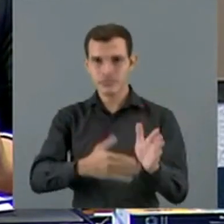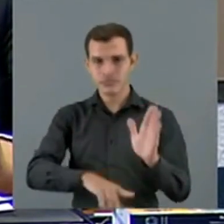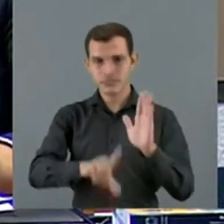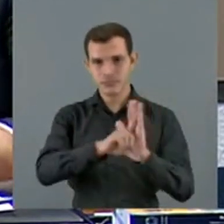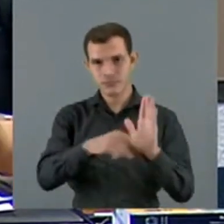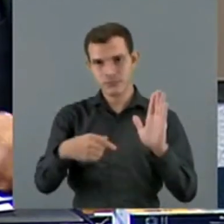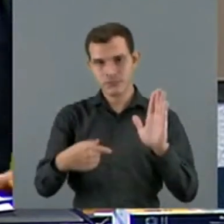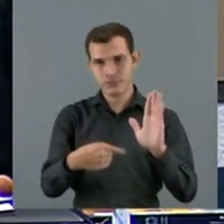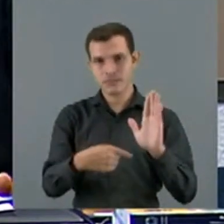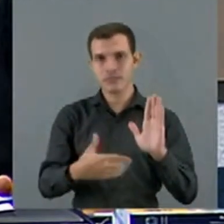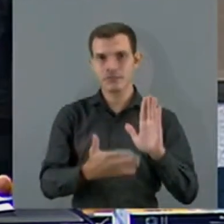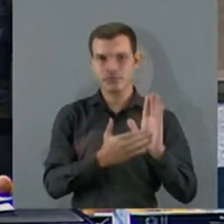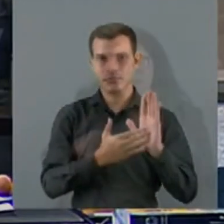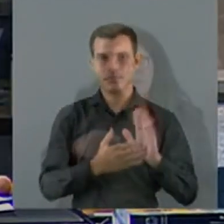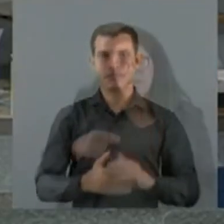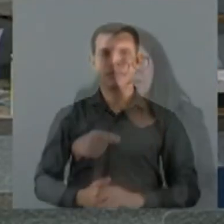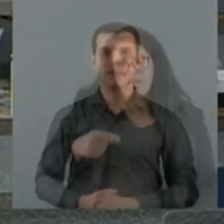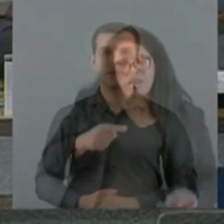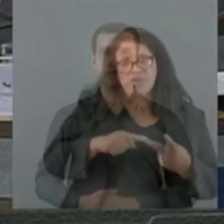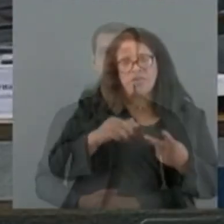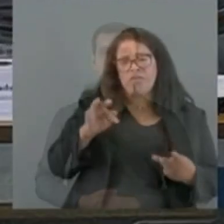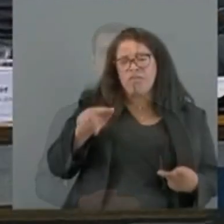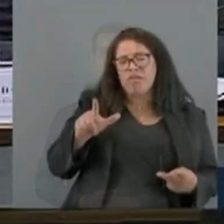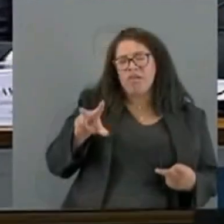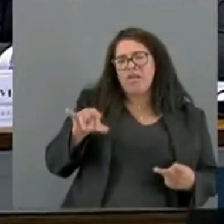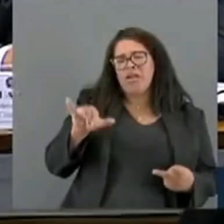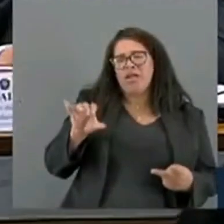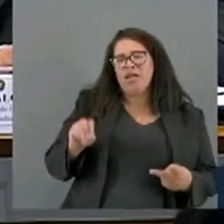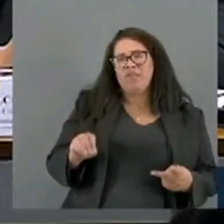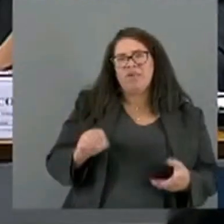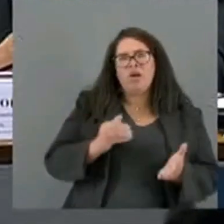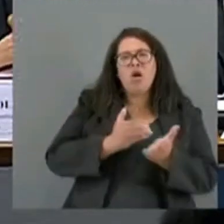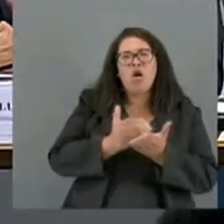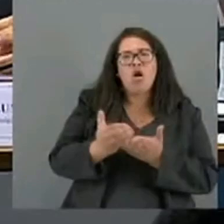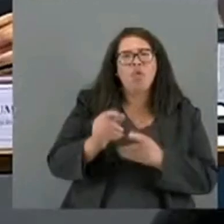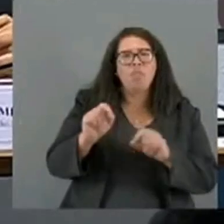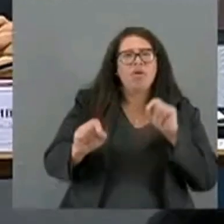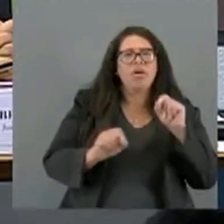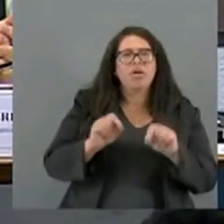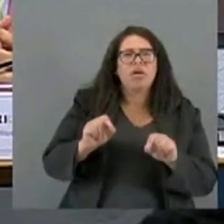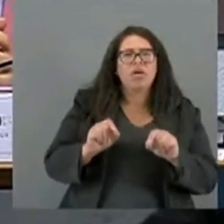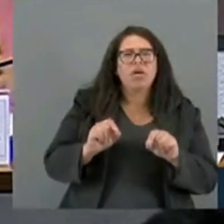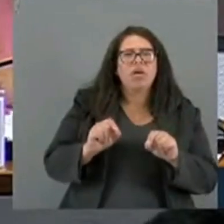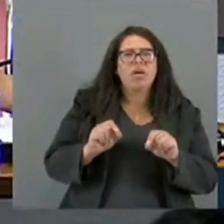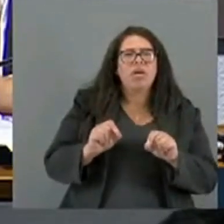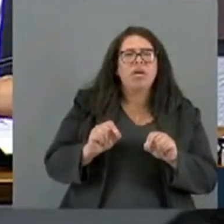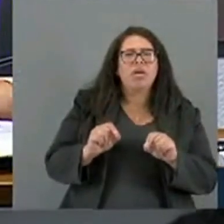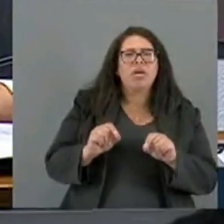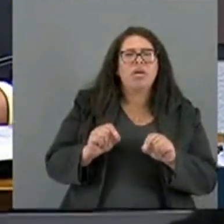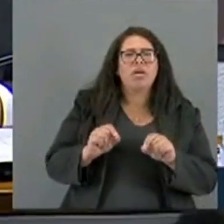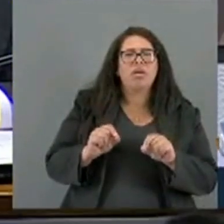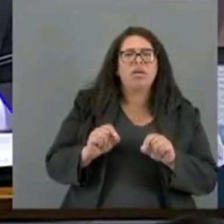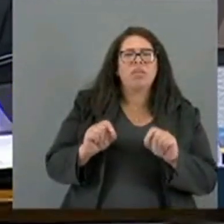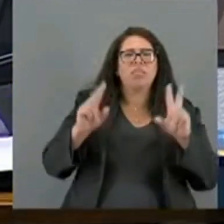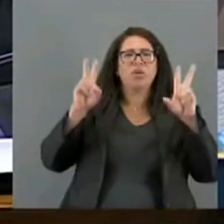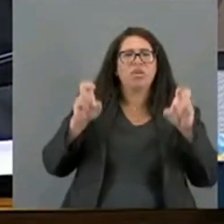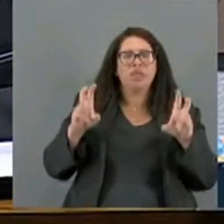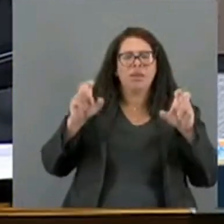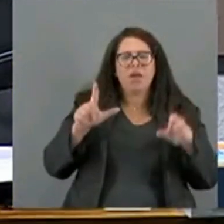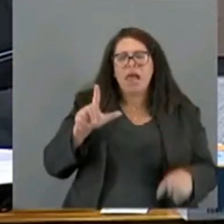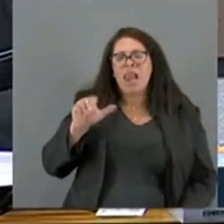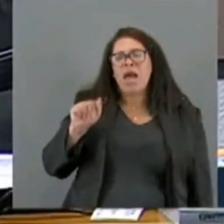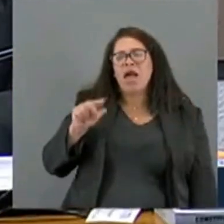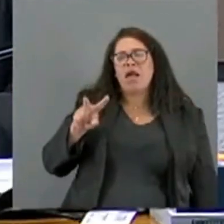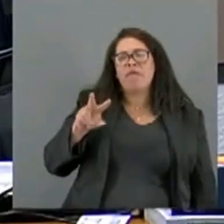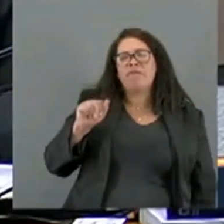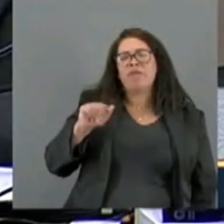pergunta, senador Malto. Eu começo, ele intitulou uma das palavras como Operação Lava Jato. Em